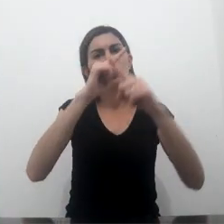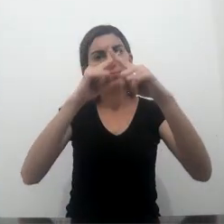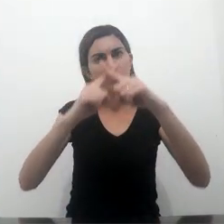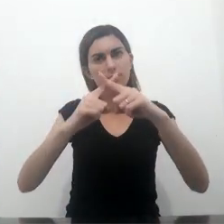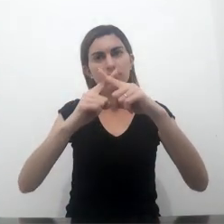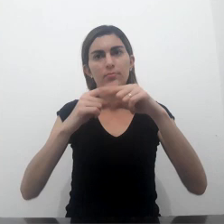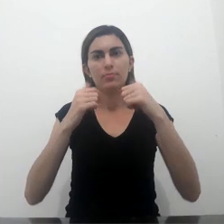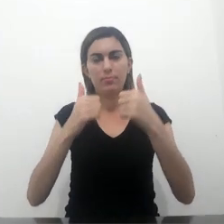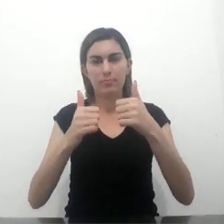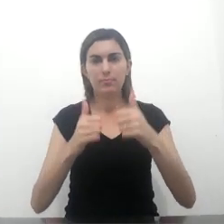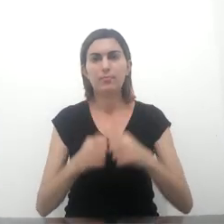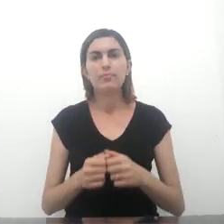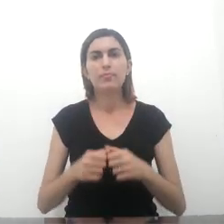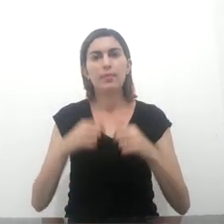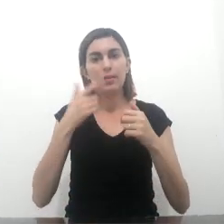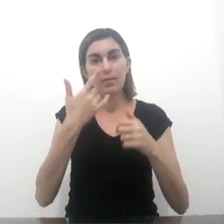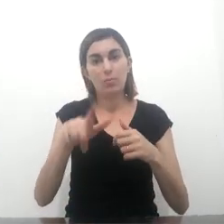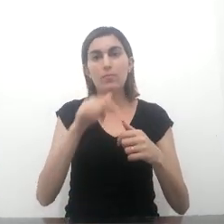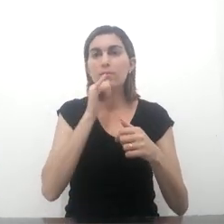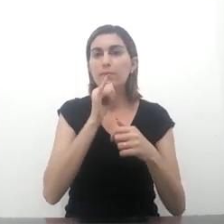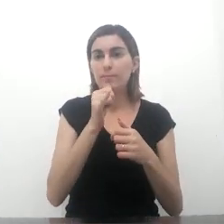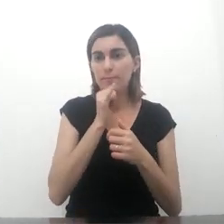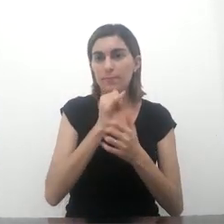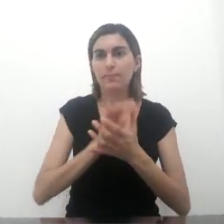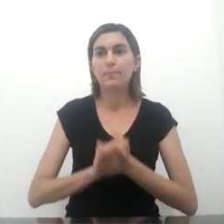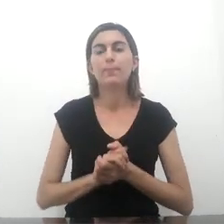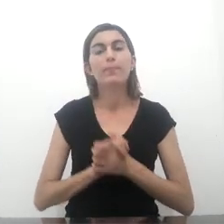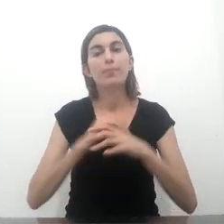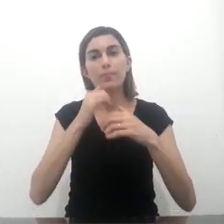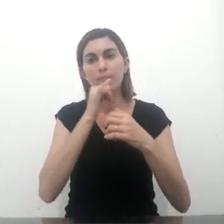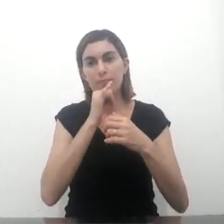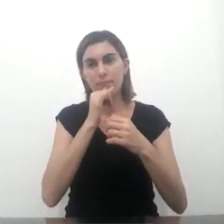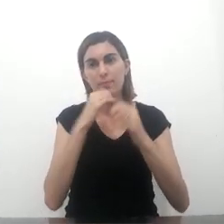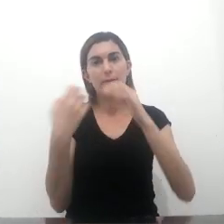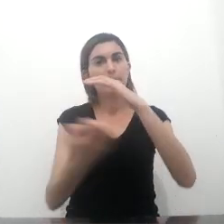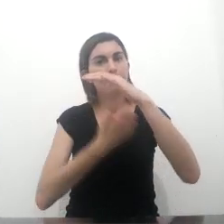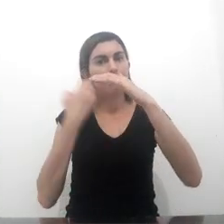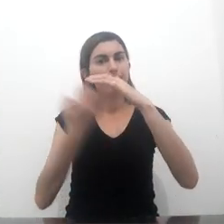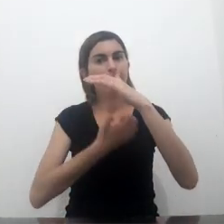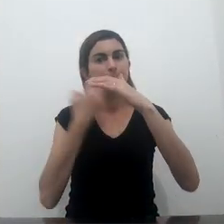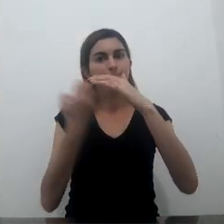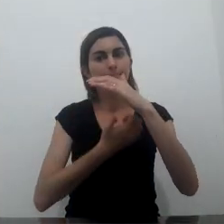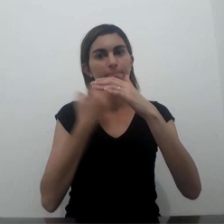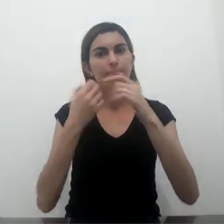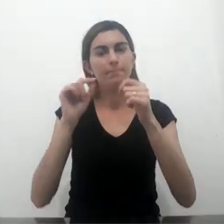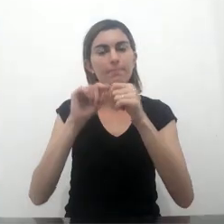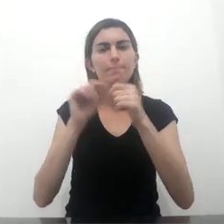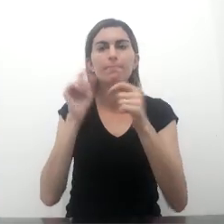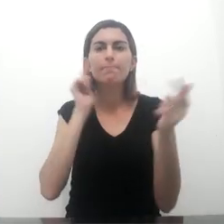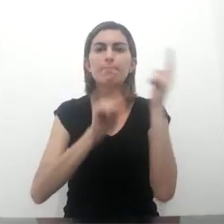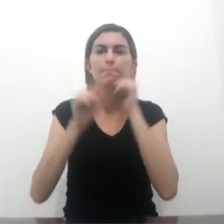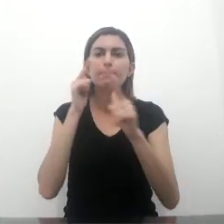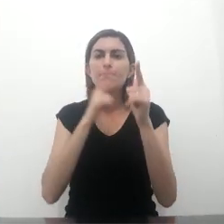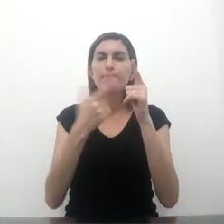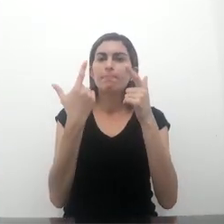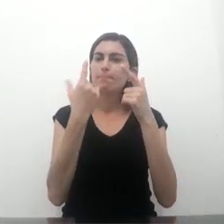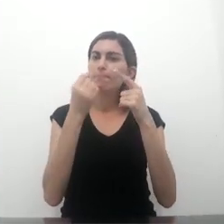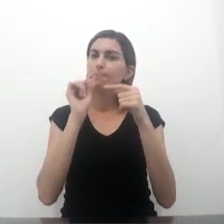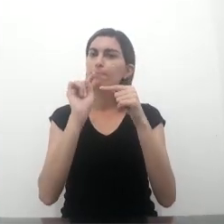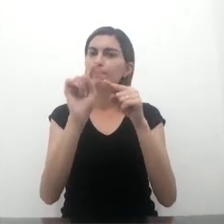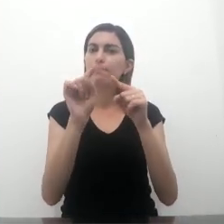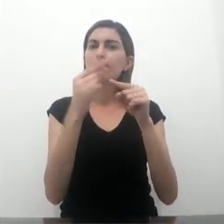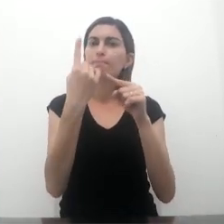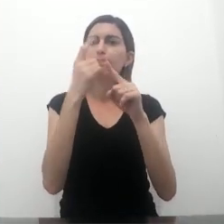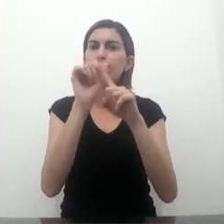pelos extremos. Beleza? Mais um exemplo. O exemplo de uma empresa que faturou